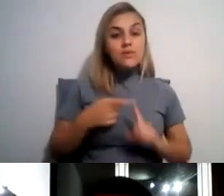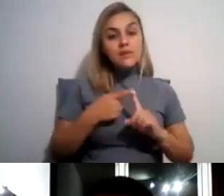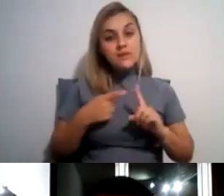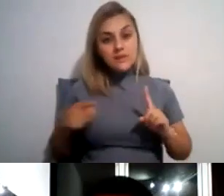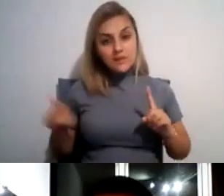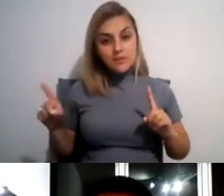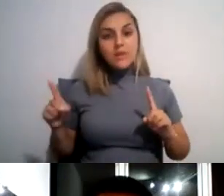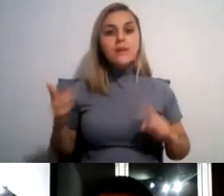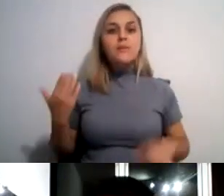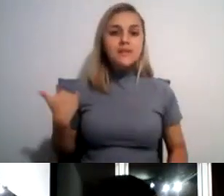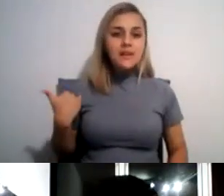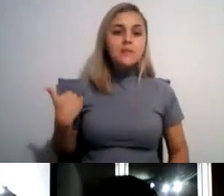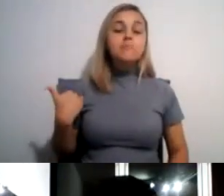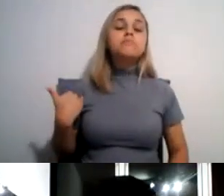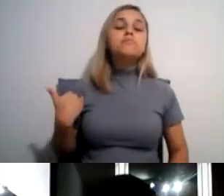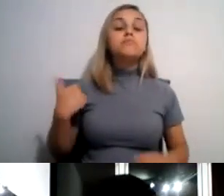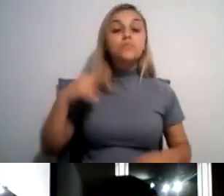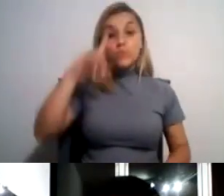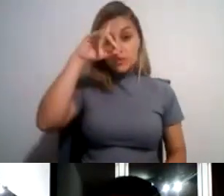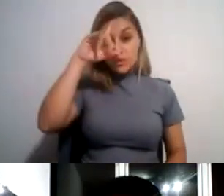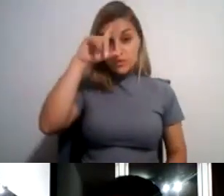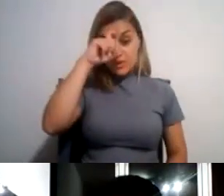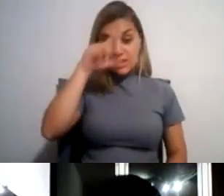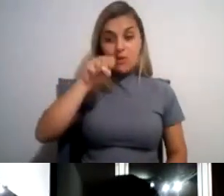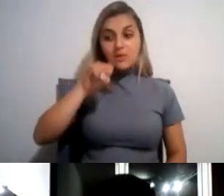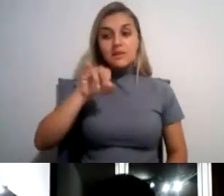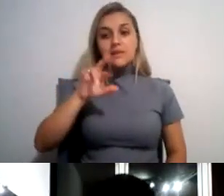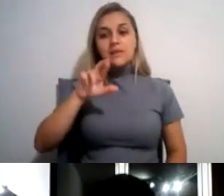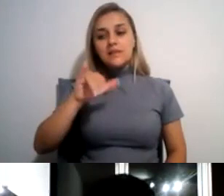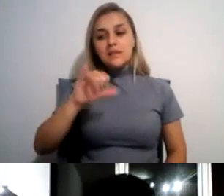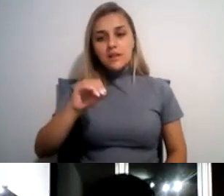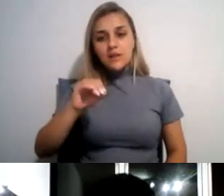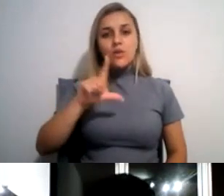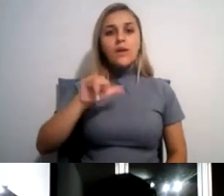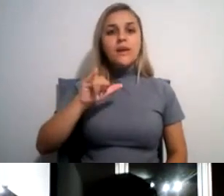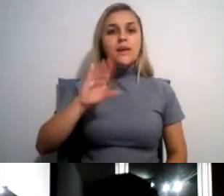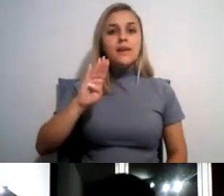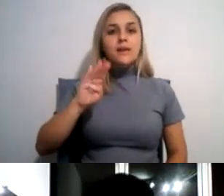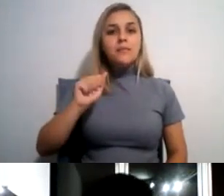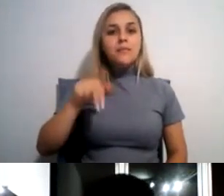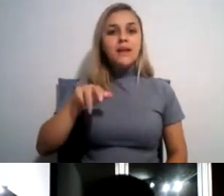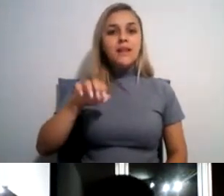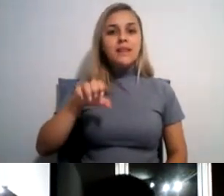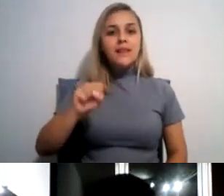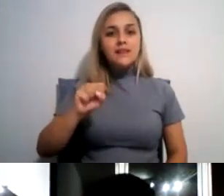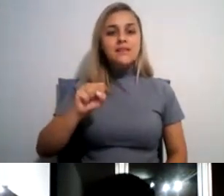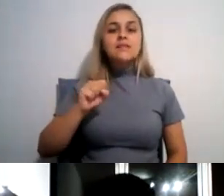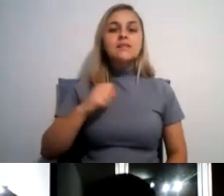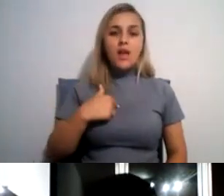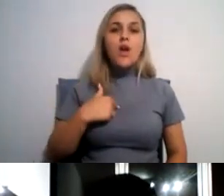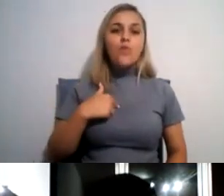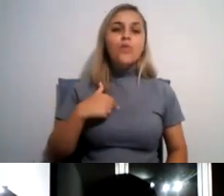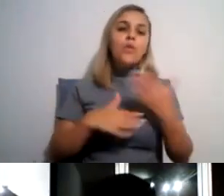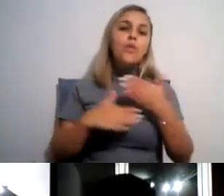Sírio-Libanês e é algo que a gente precisa discutir, sim. Eu vou, sim, apresentar alguns slides, Natália.